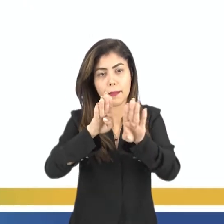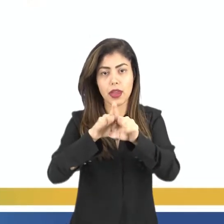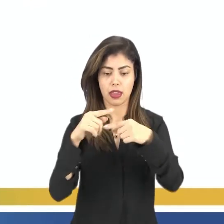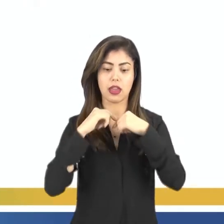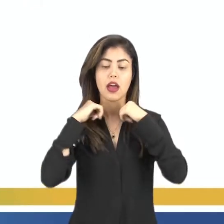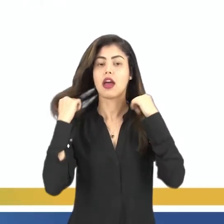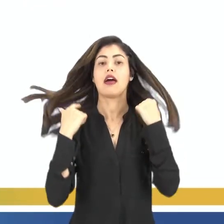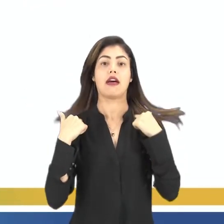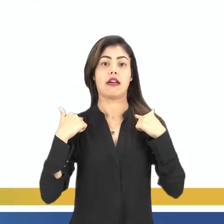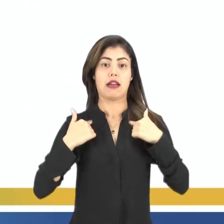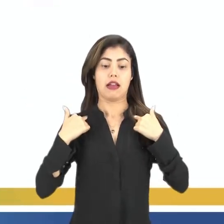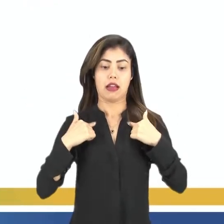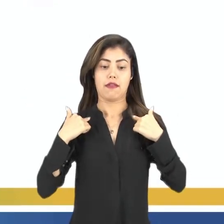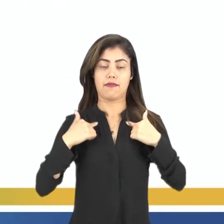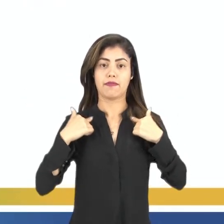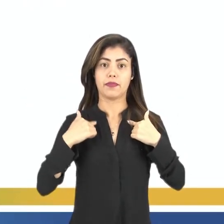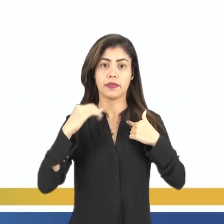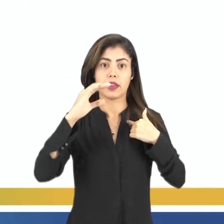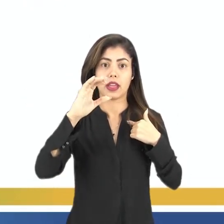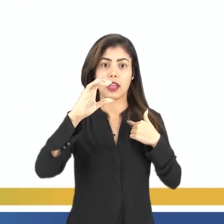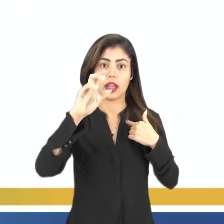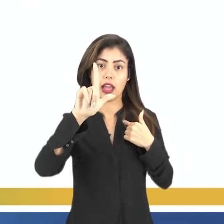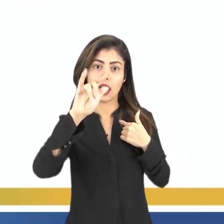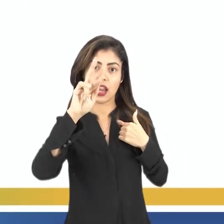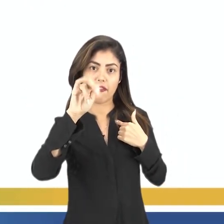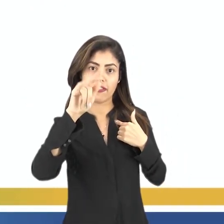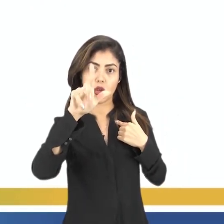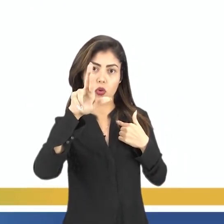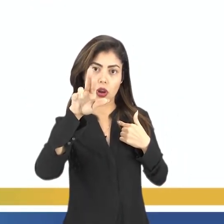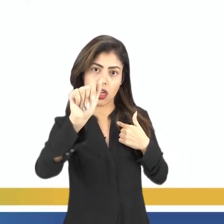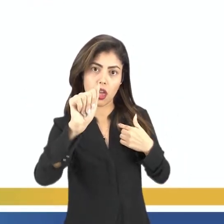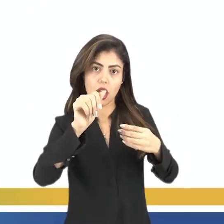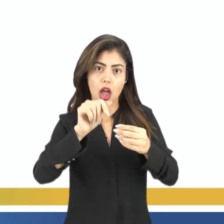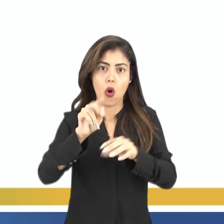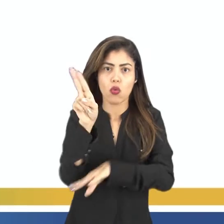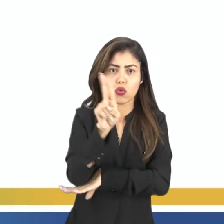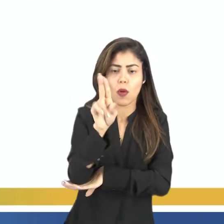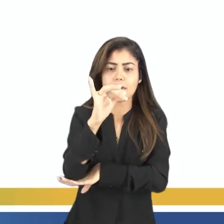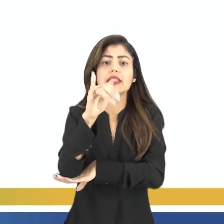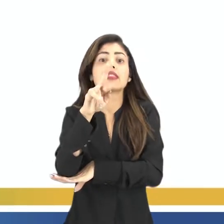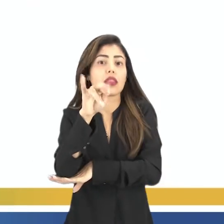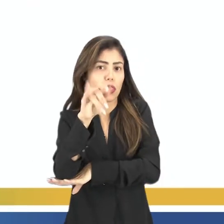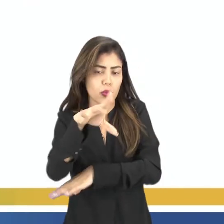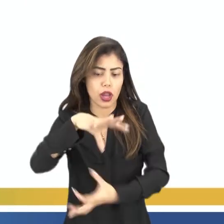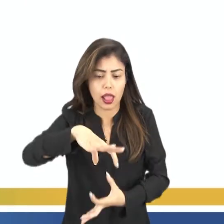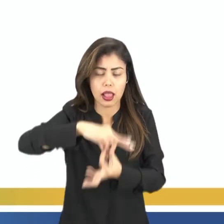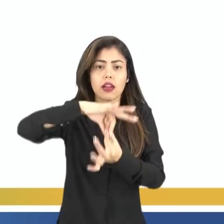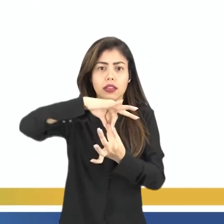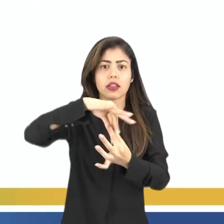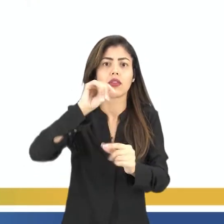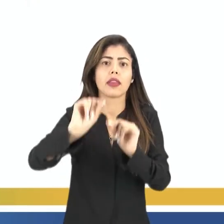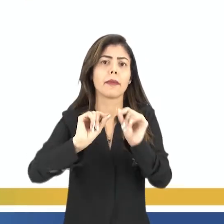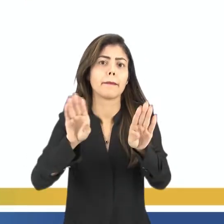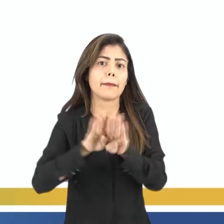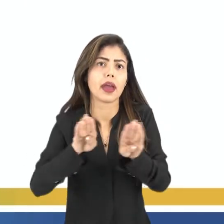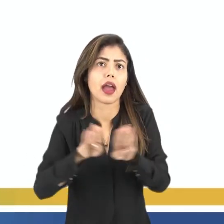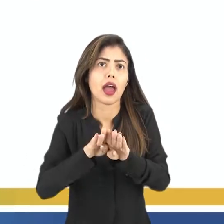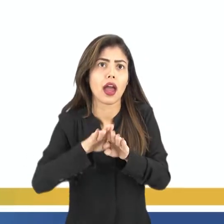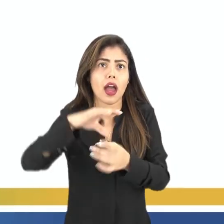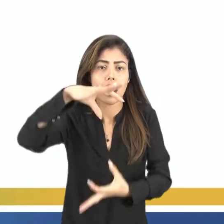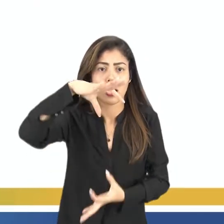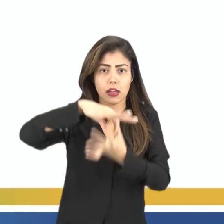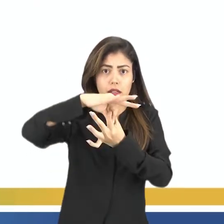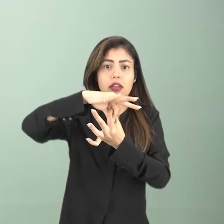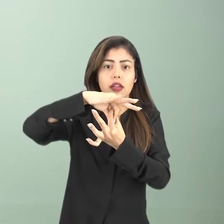escápula e a clavícula vão ser o anel, e aí a gente vai chamar de cintura, né, a ligação. Nós vamos ter aí também uma cintura, uma